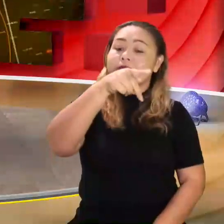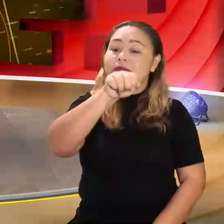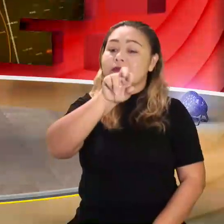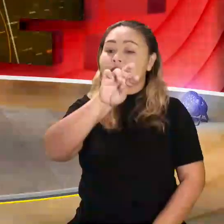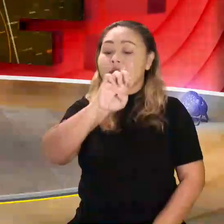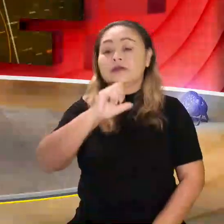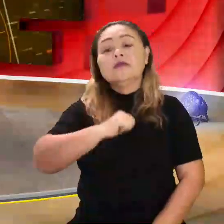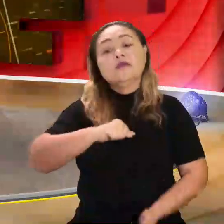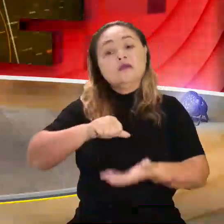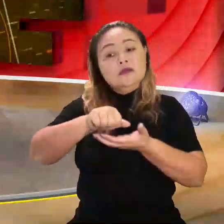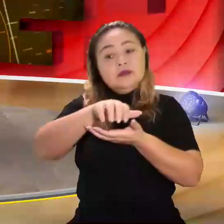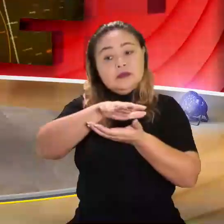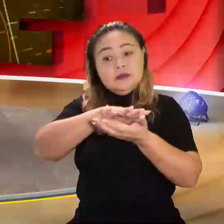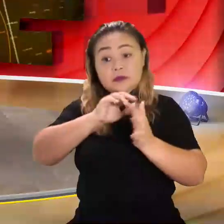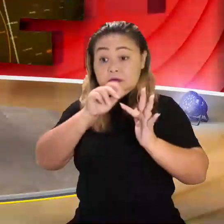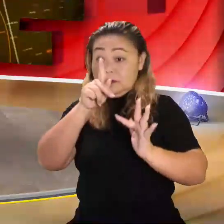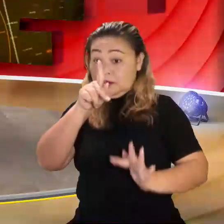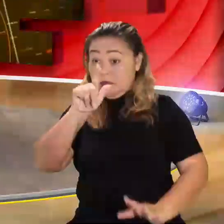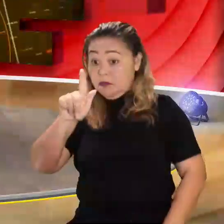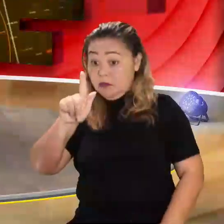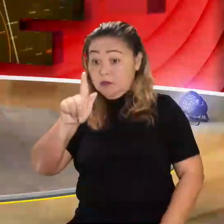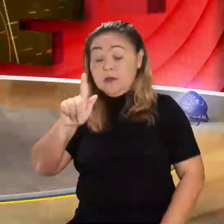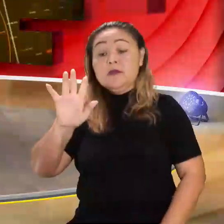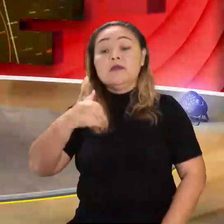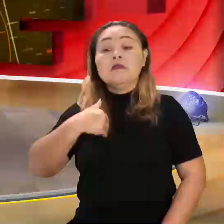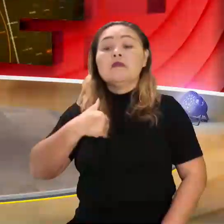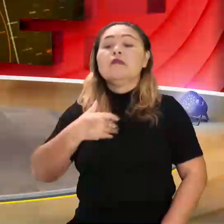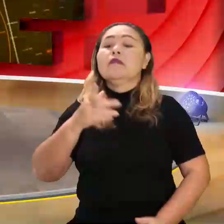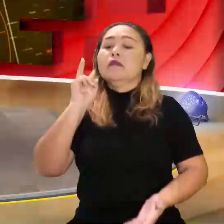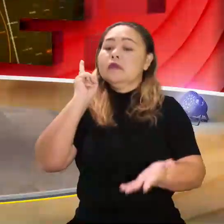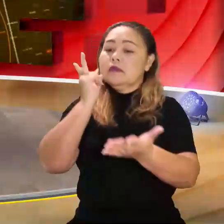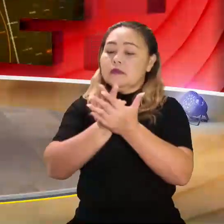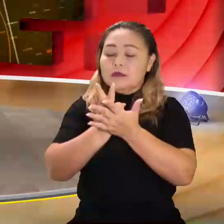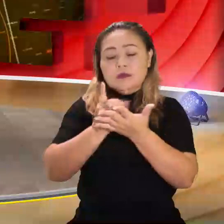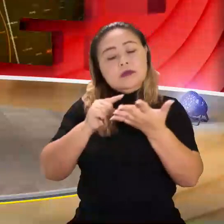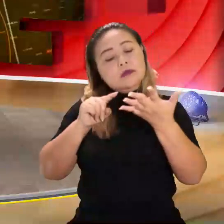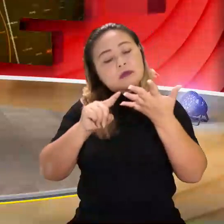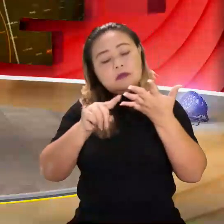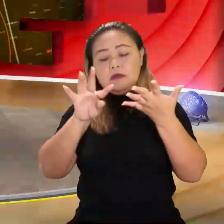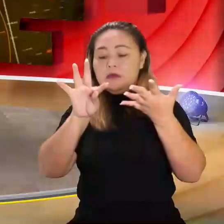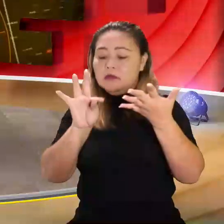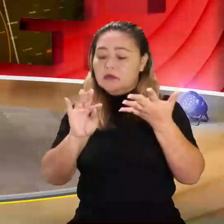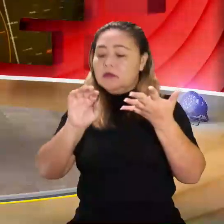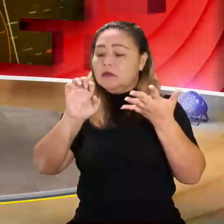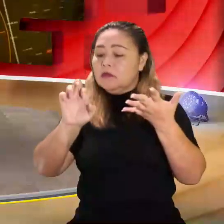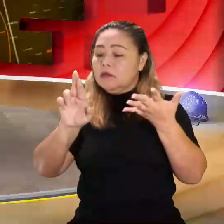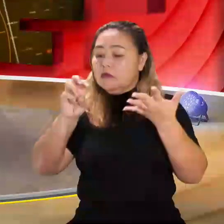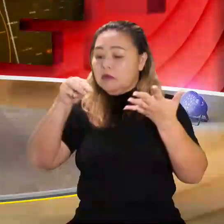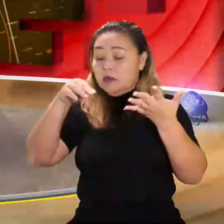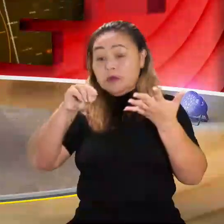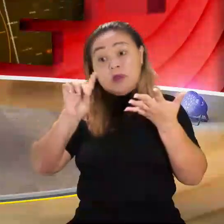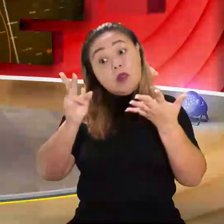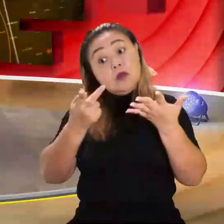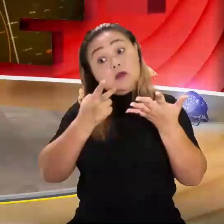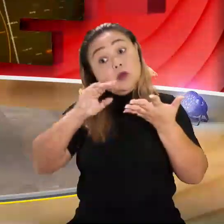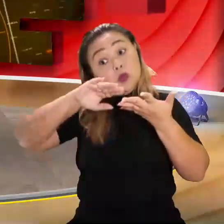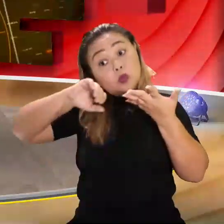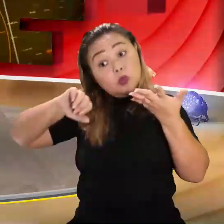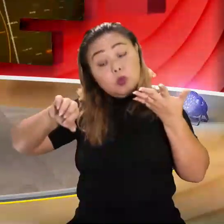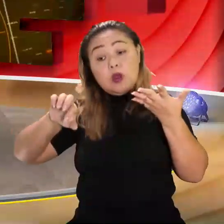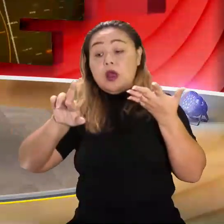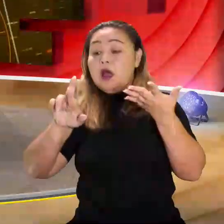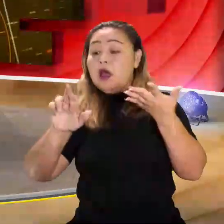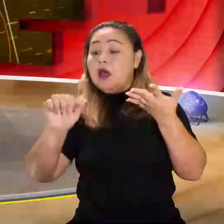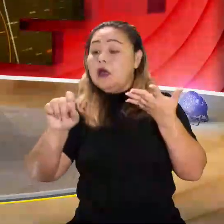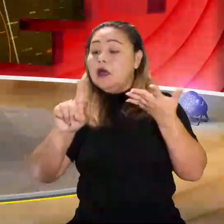geométrica, né? Tava fácil. Tava fácil, né? Porque os termos continuam sendo a mesma coisa, né? Com exceção da razão, né? Não vamos nem falar muito pra não dar